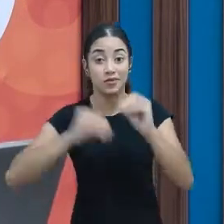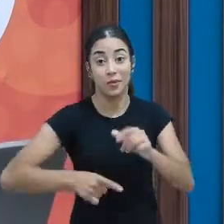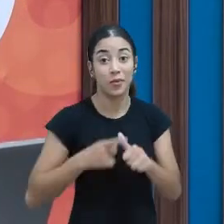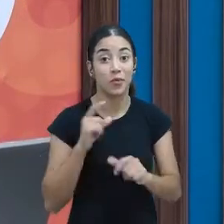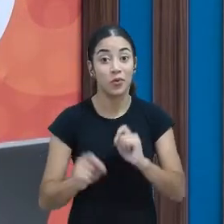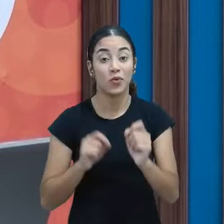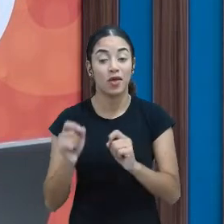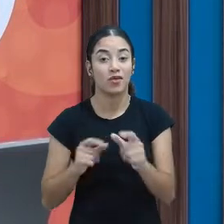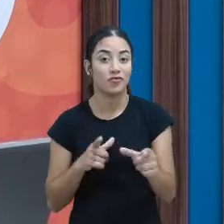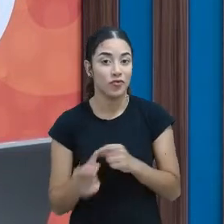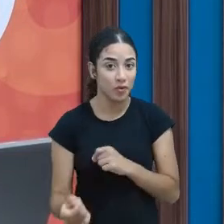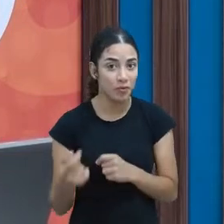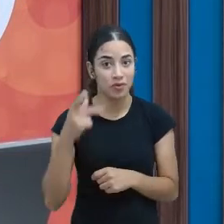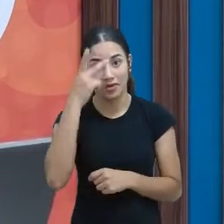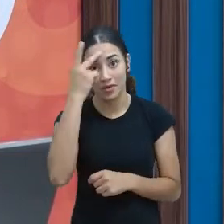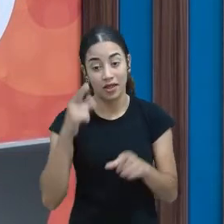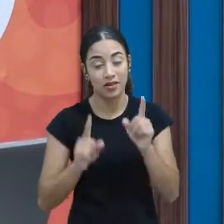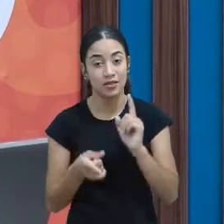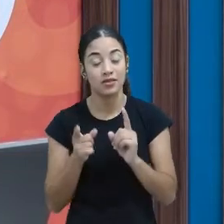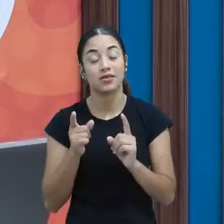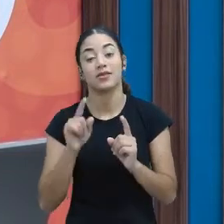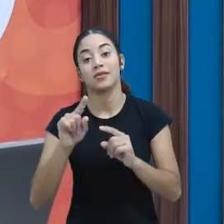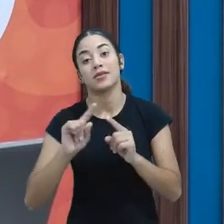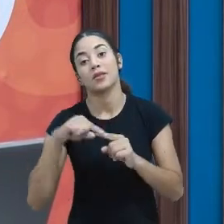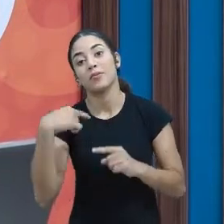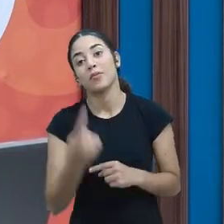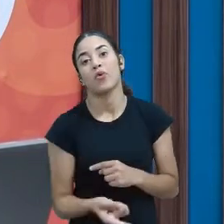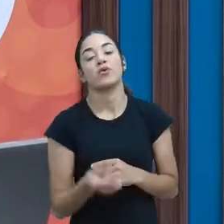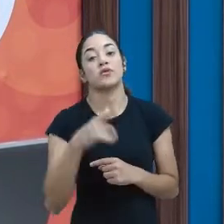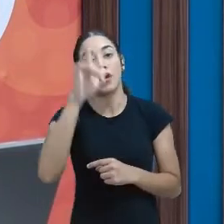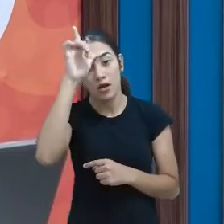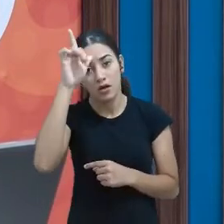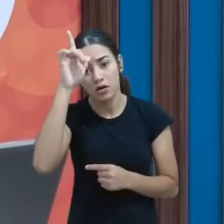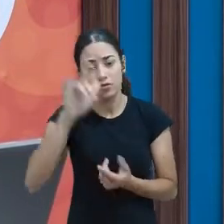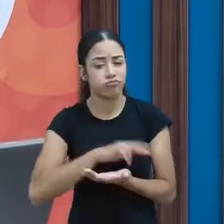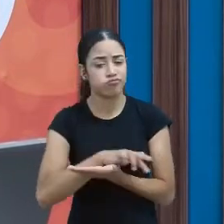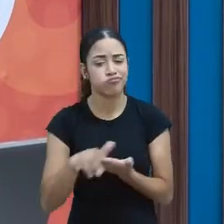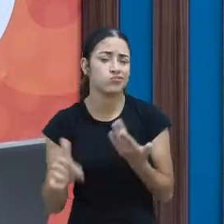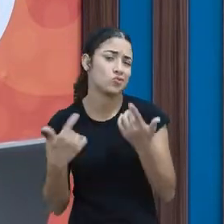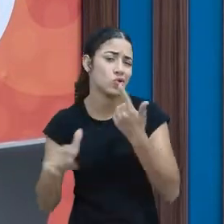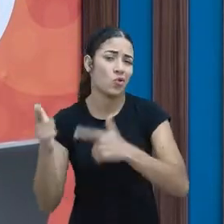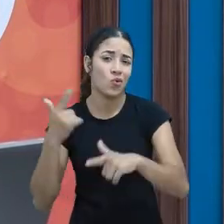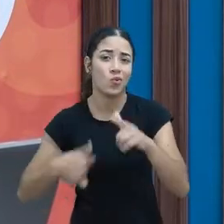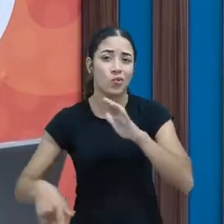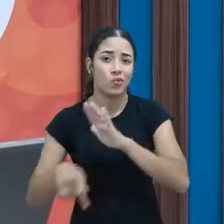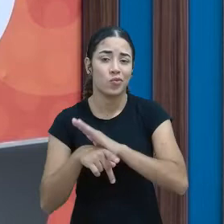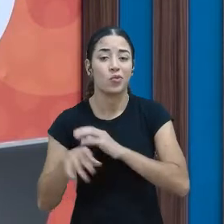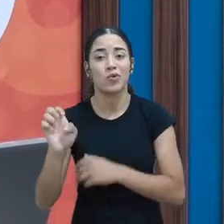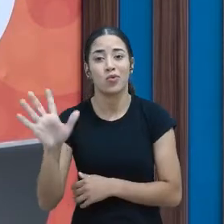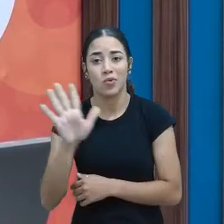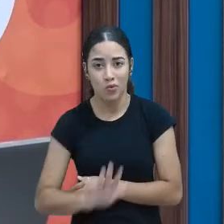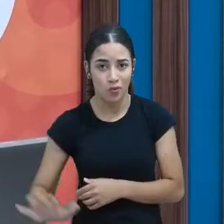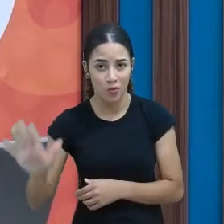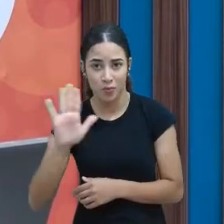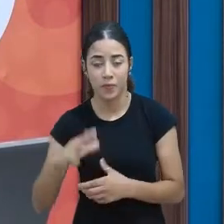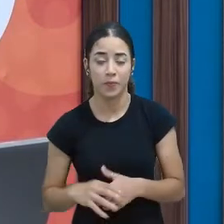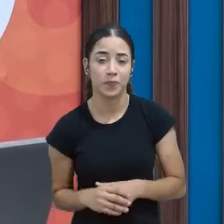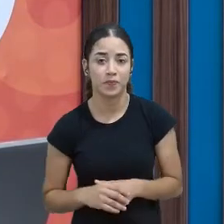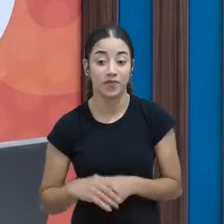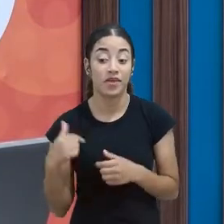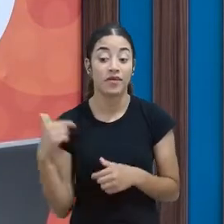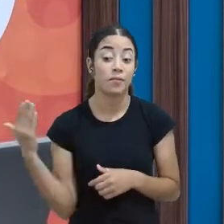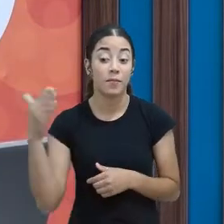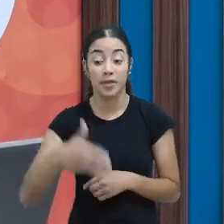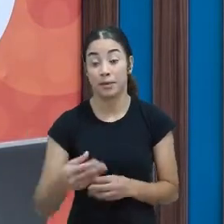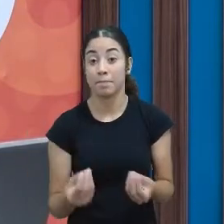1905, depois os italianos, os alemães e outros que vieram da Europa, do leste europeu. Vieram para